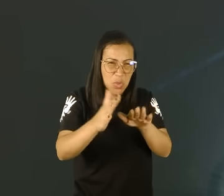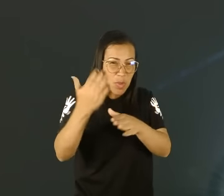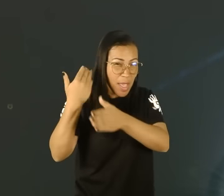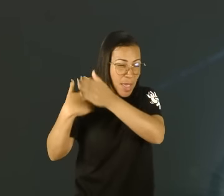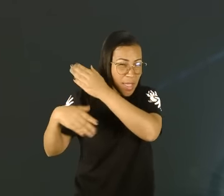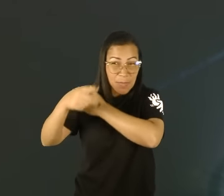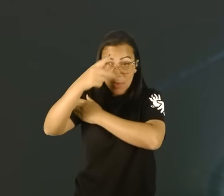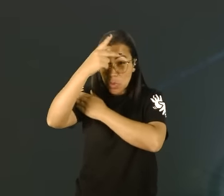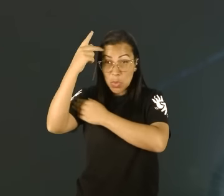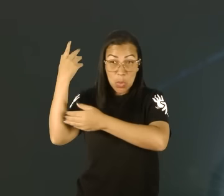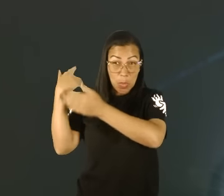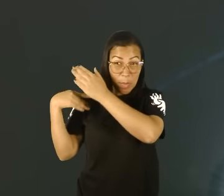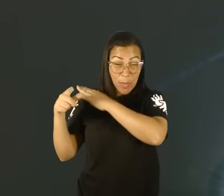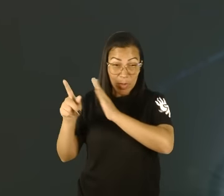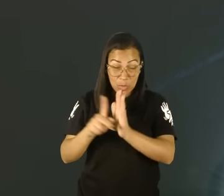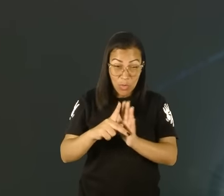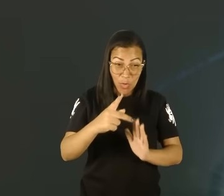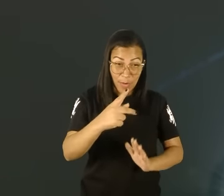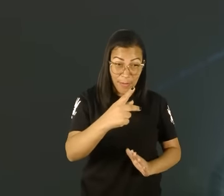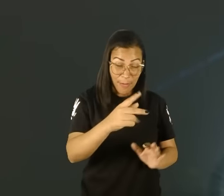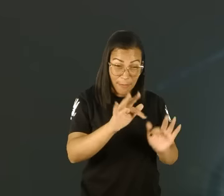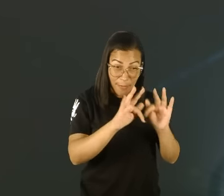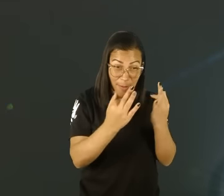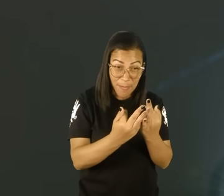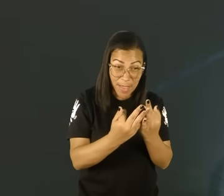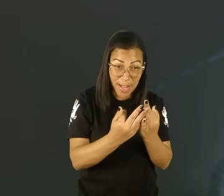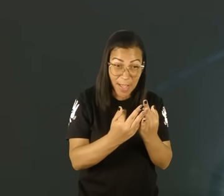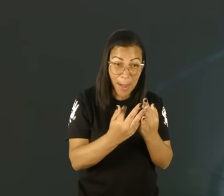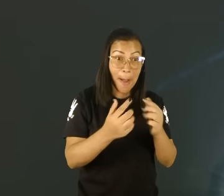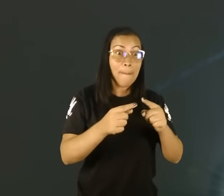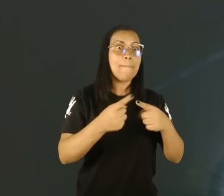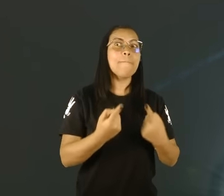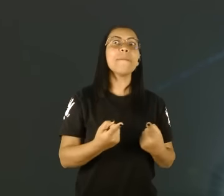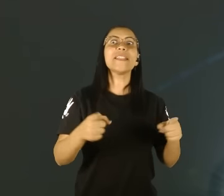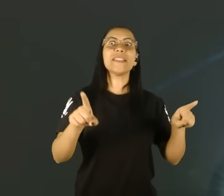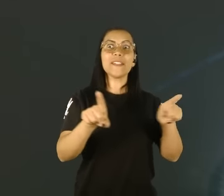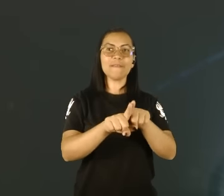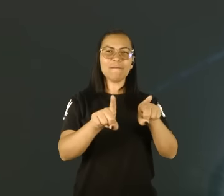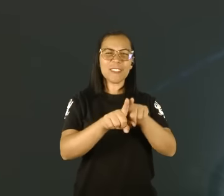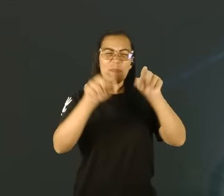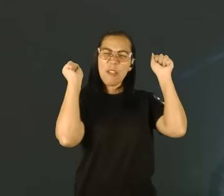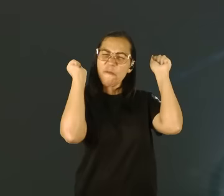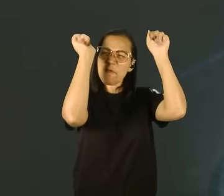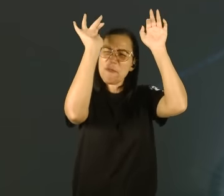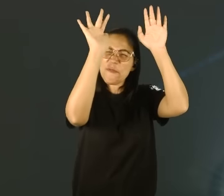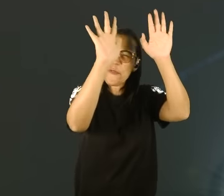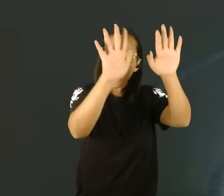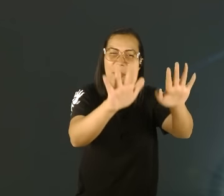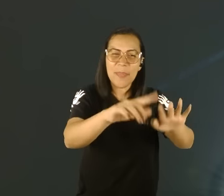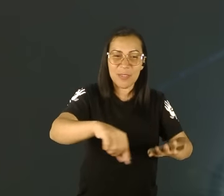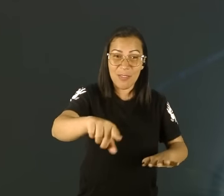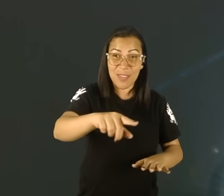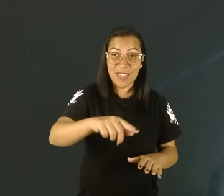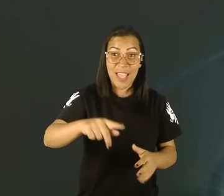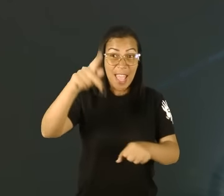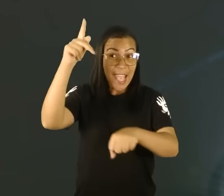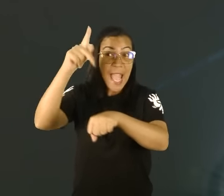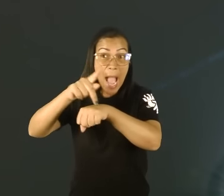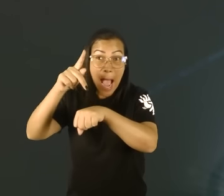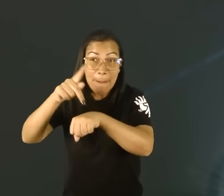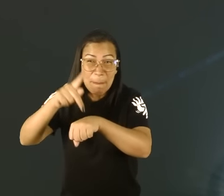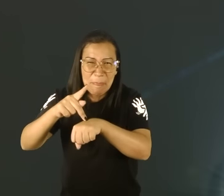mais fofa do que parece, porque a pedra é rígida, mas as minhas palavras vão te adaptando aos lugares mais rígidos que tem. É por